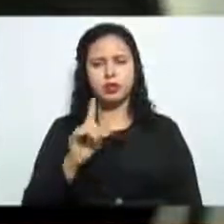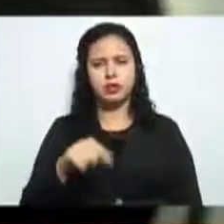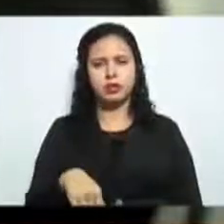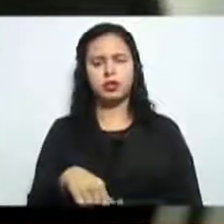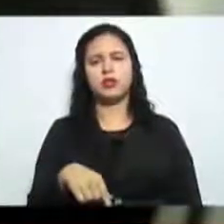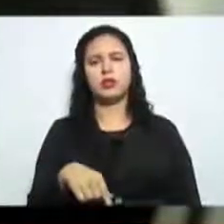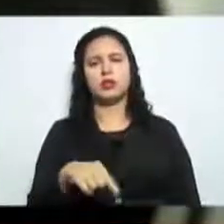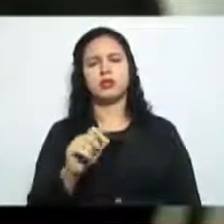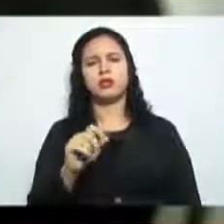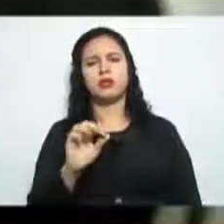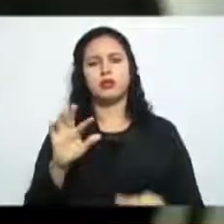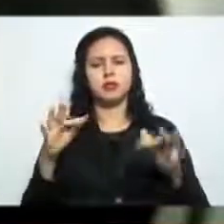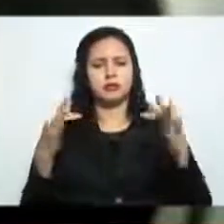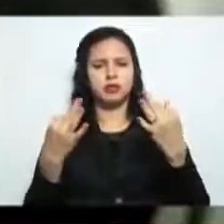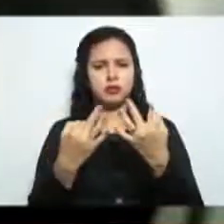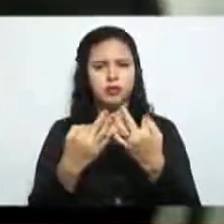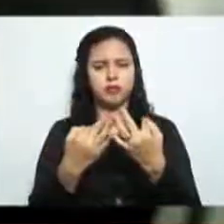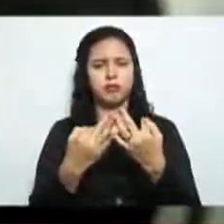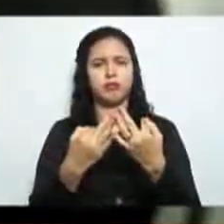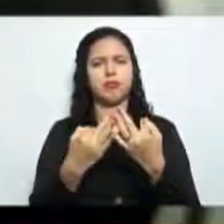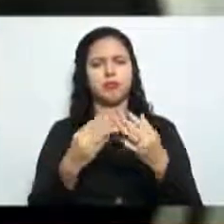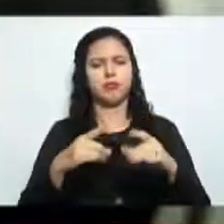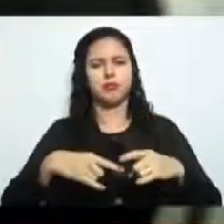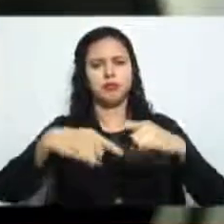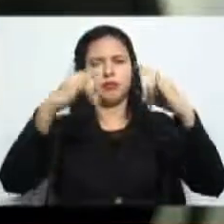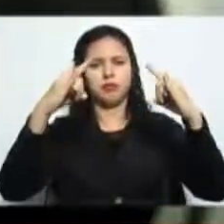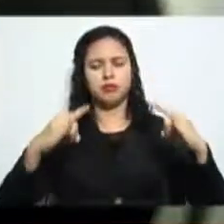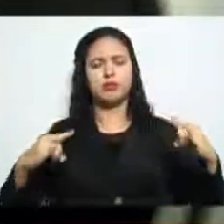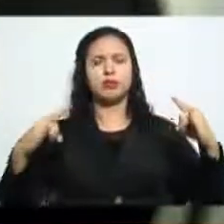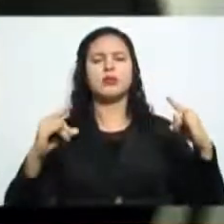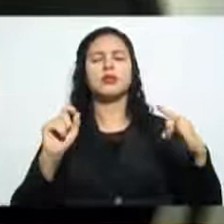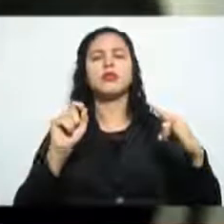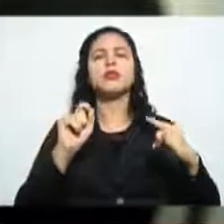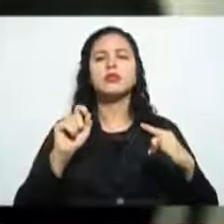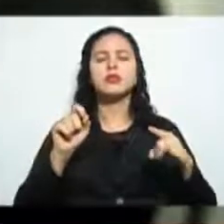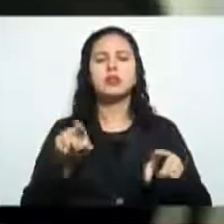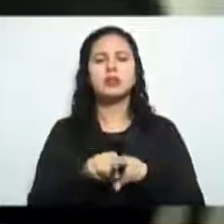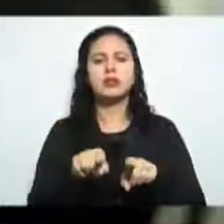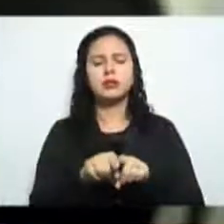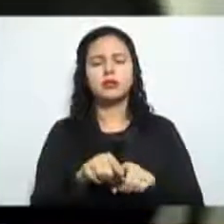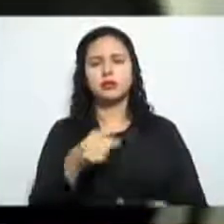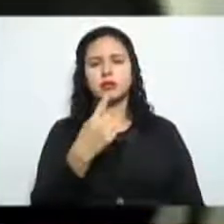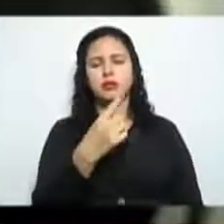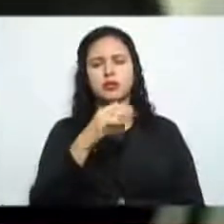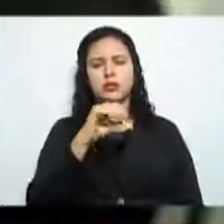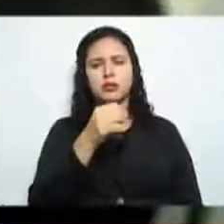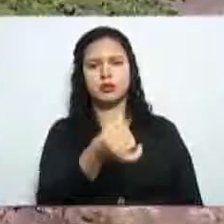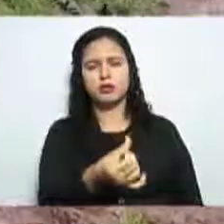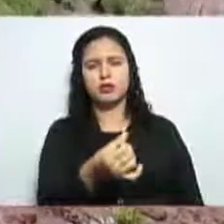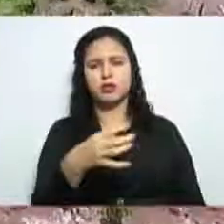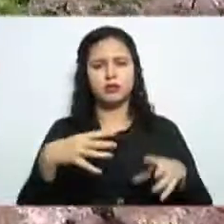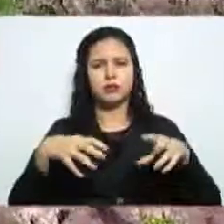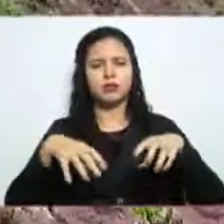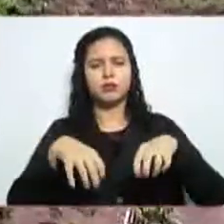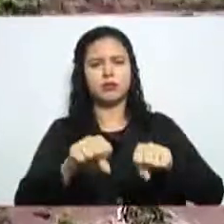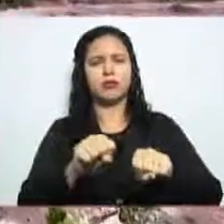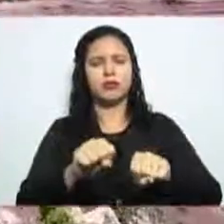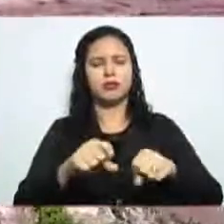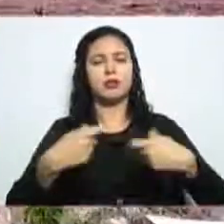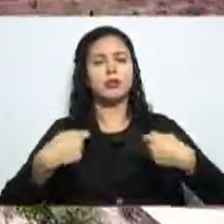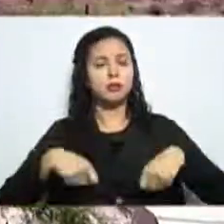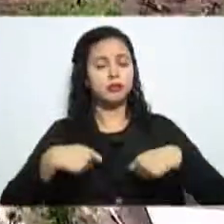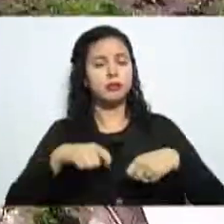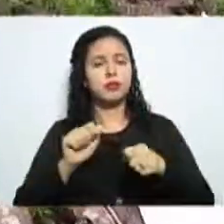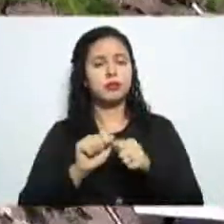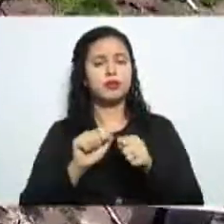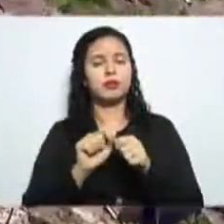8.759 famílias debaixo de lonas, em 64 acampamentos e 106 áreas ocupadas. O que seria necessário